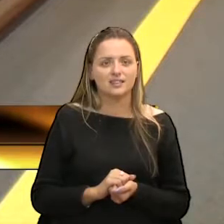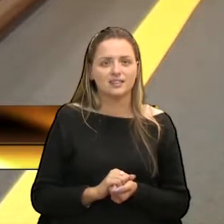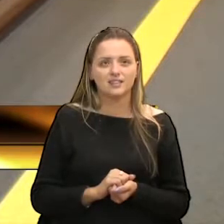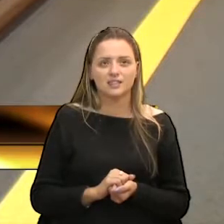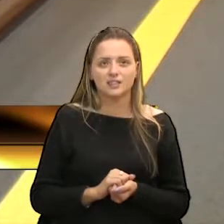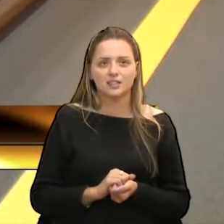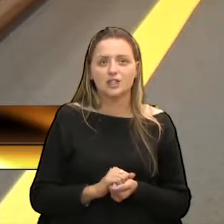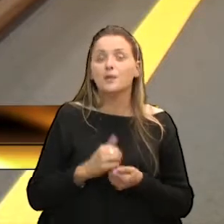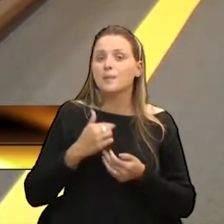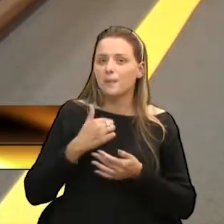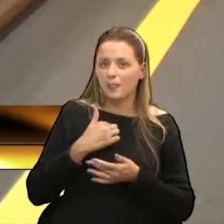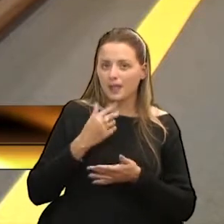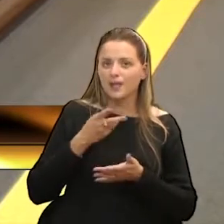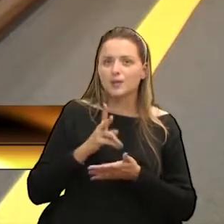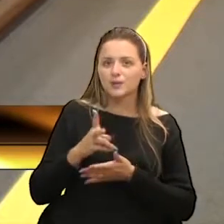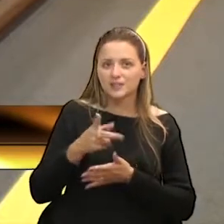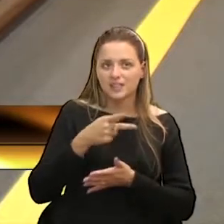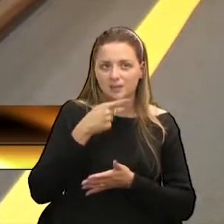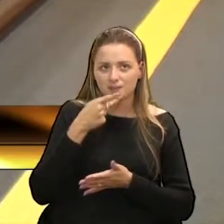Eu costumo dizer...